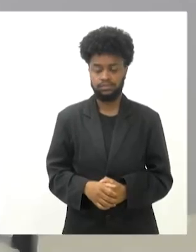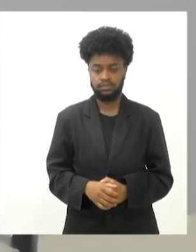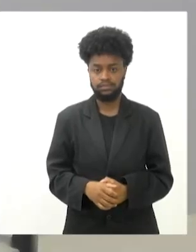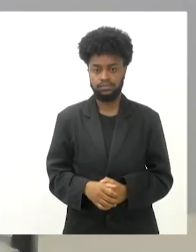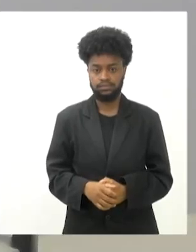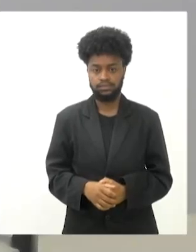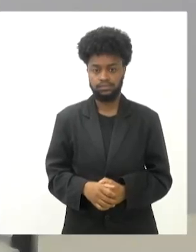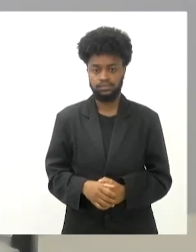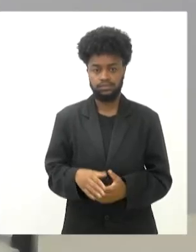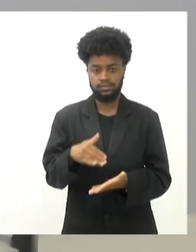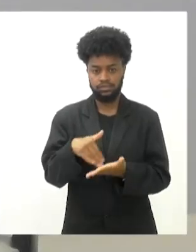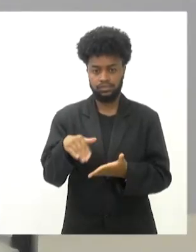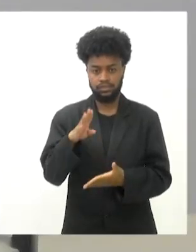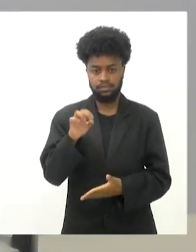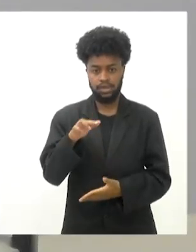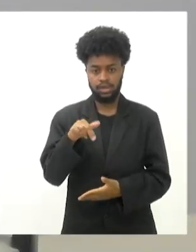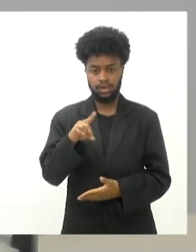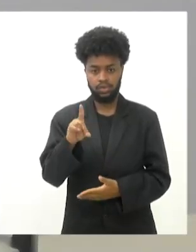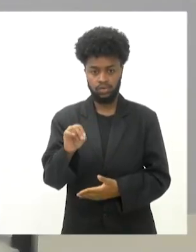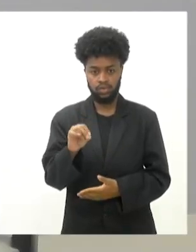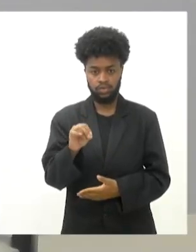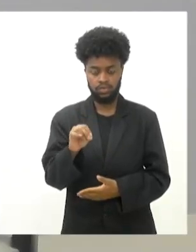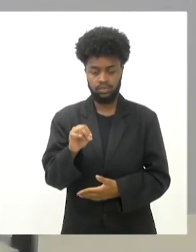Do ex-secretário Bernardo Rossi.